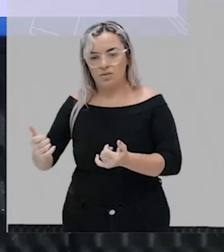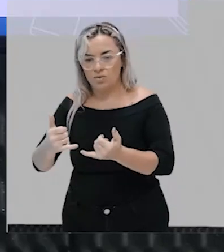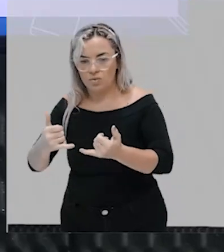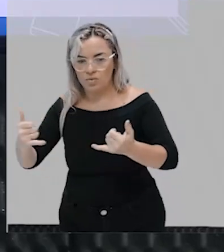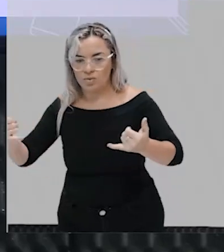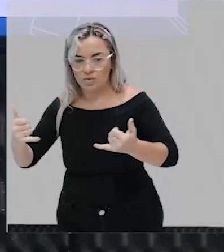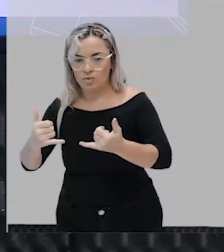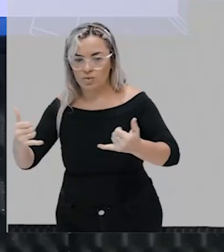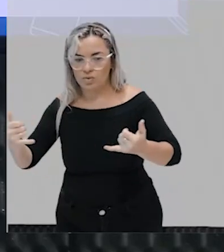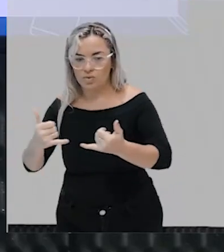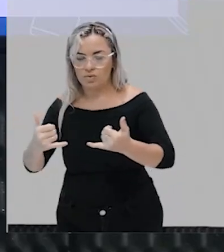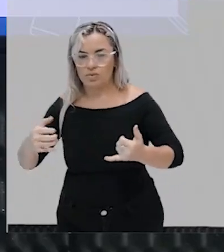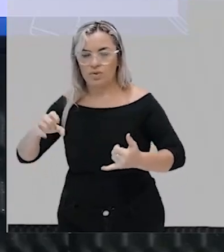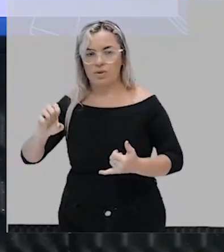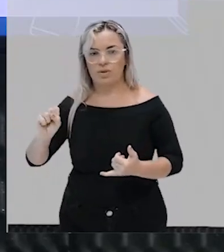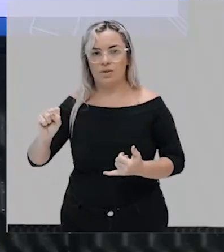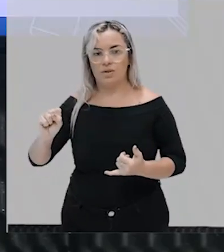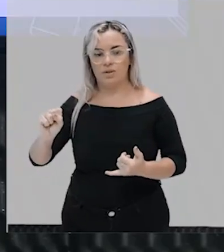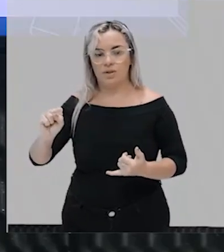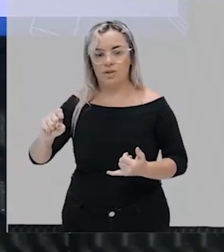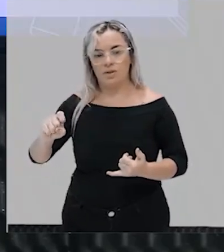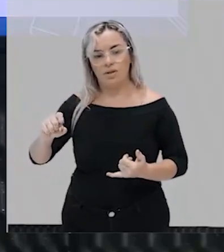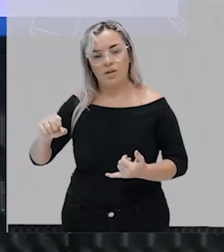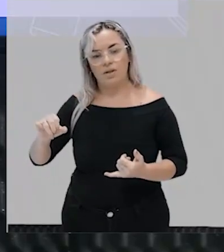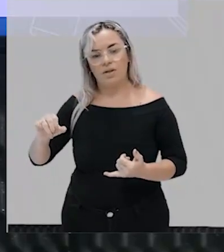o verbo